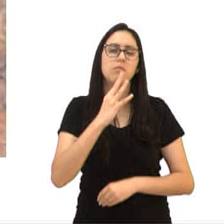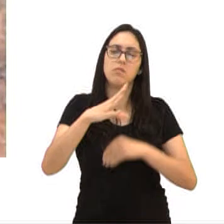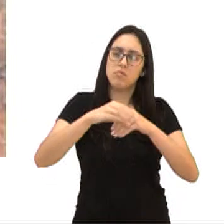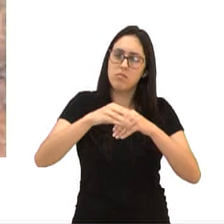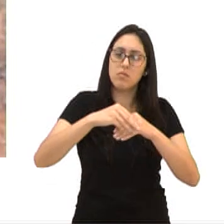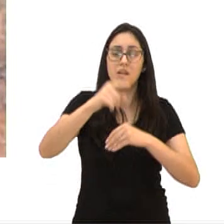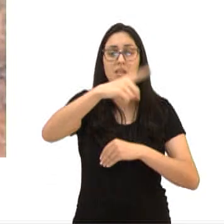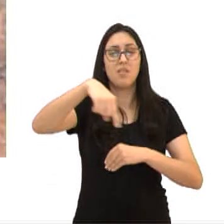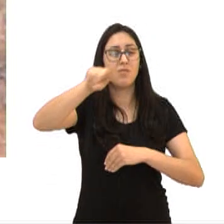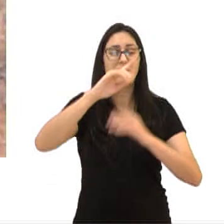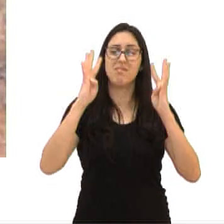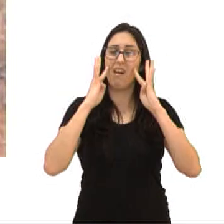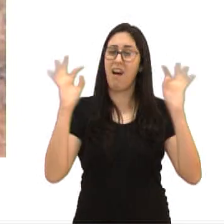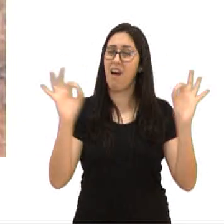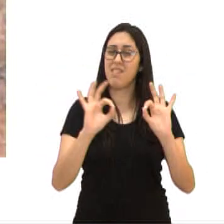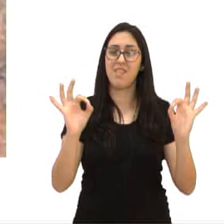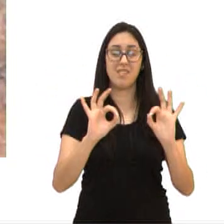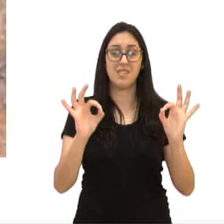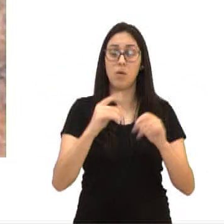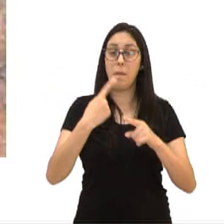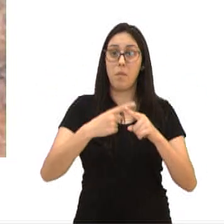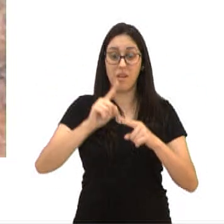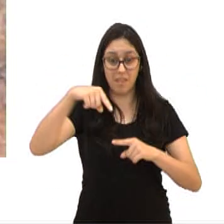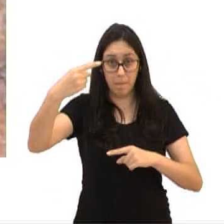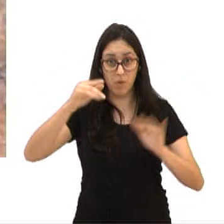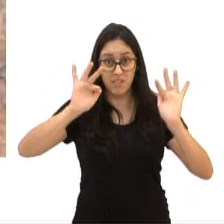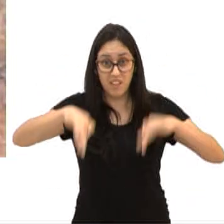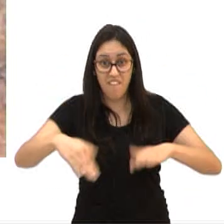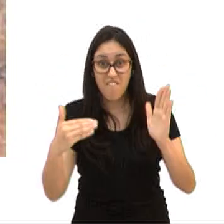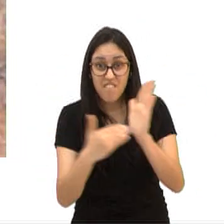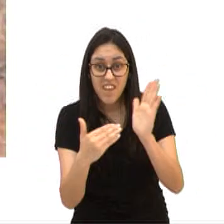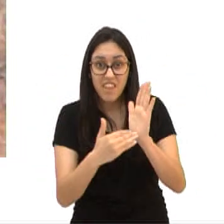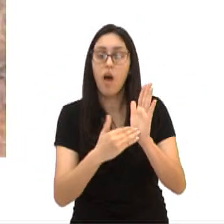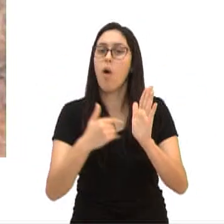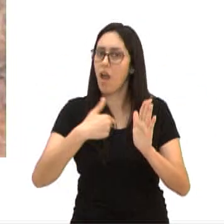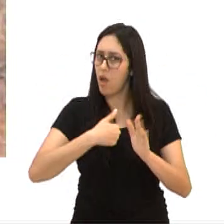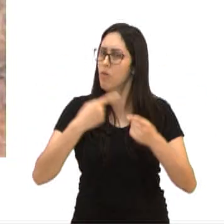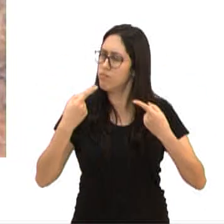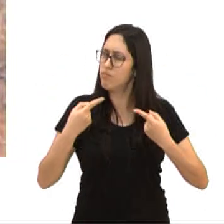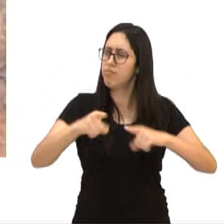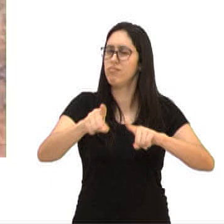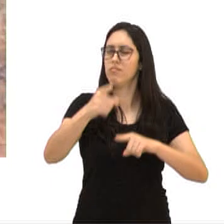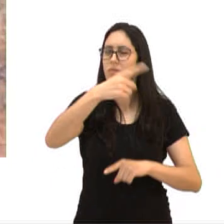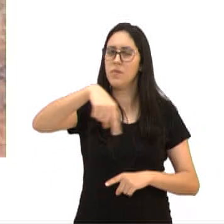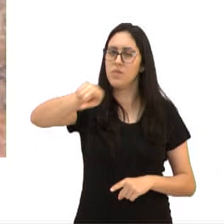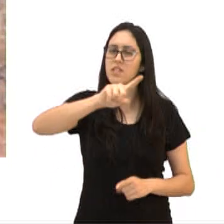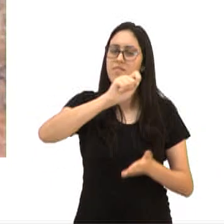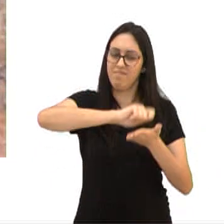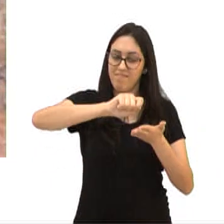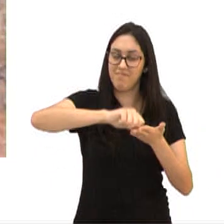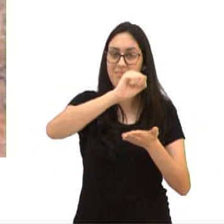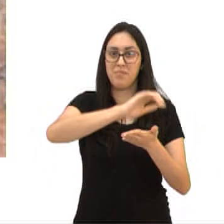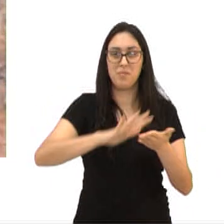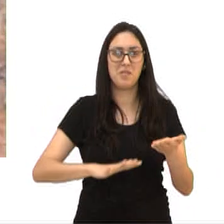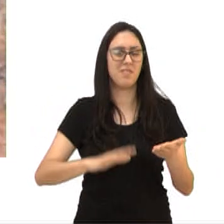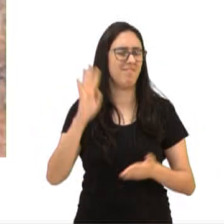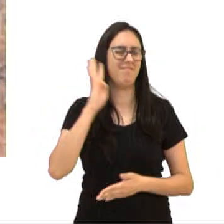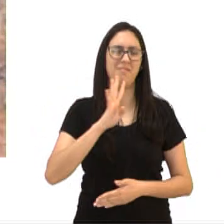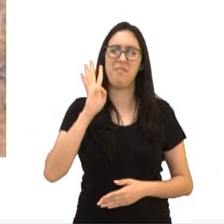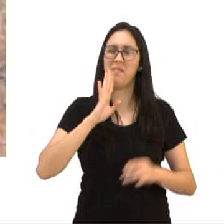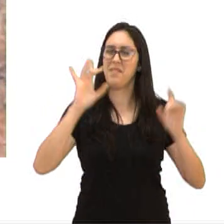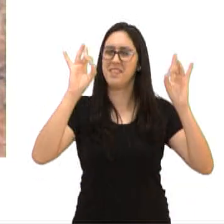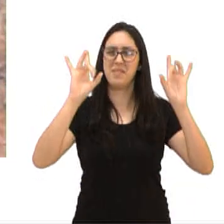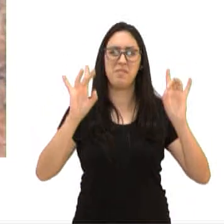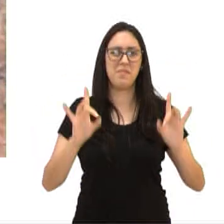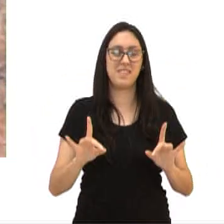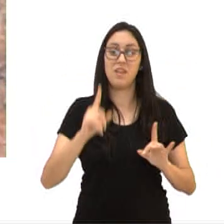atenção, porque no final do nosso tour virtual eu vou desafiar vocês a uma atividade bem bacana que vai ser